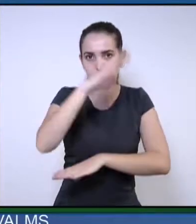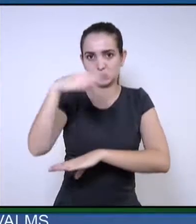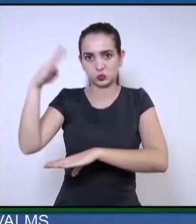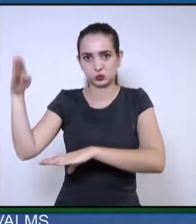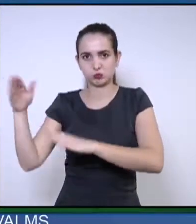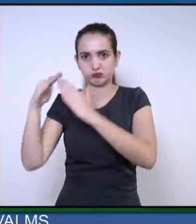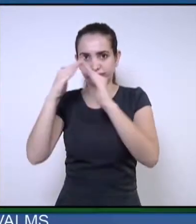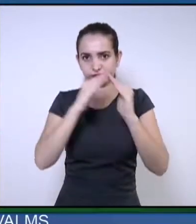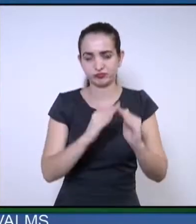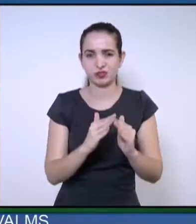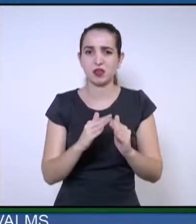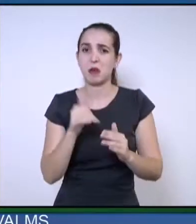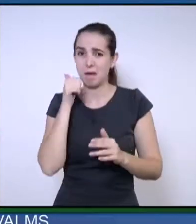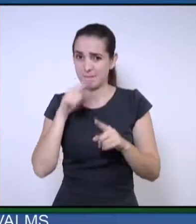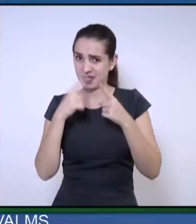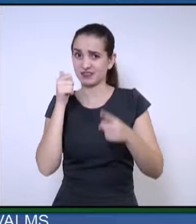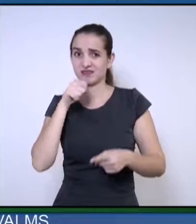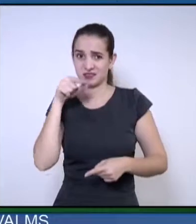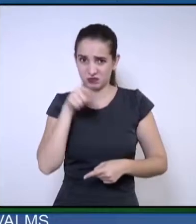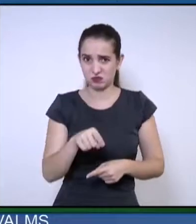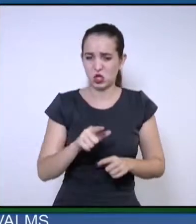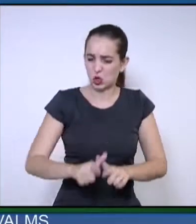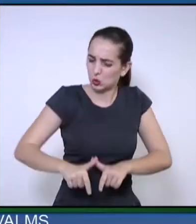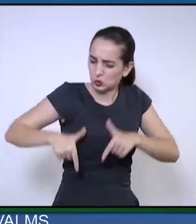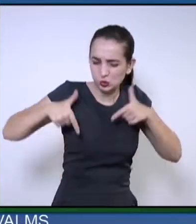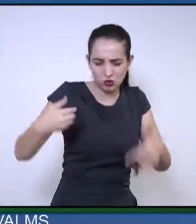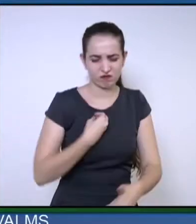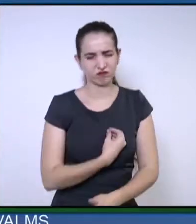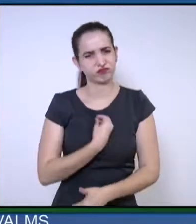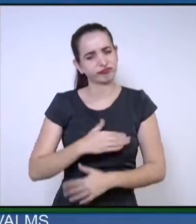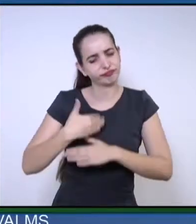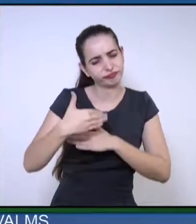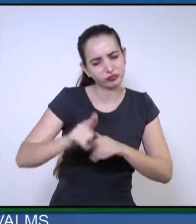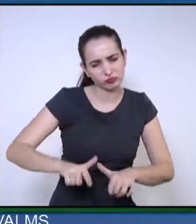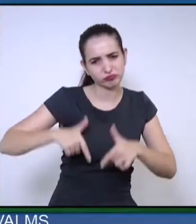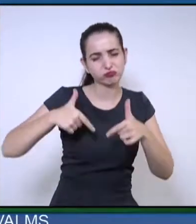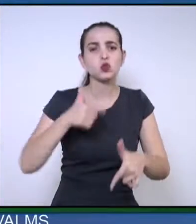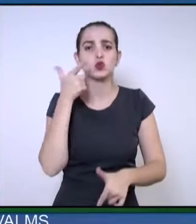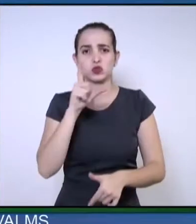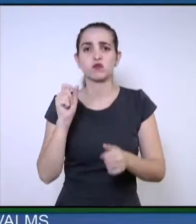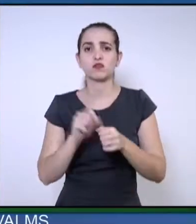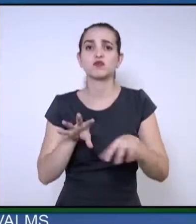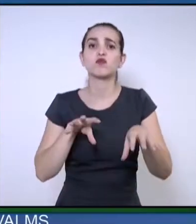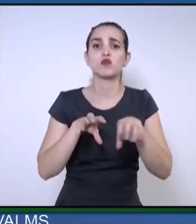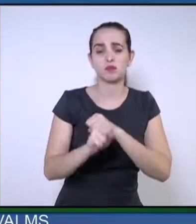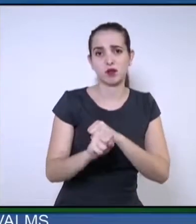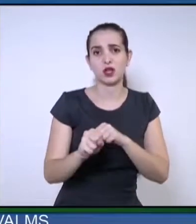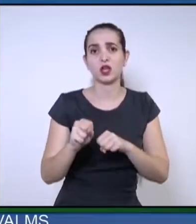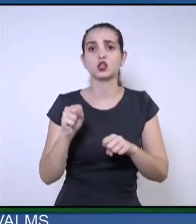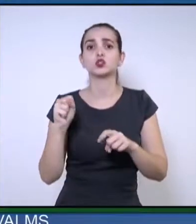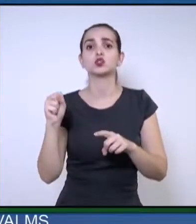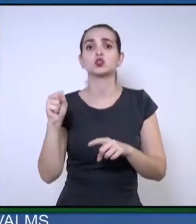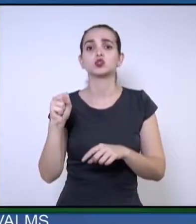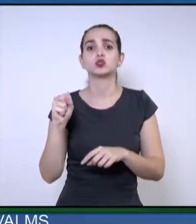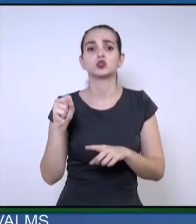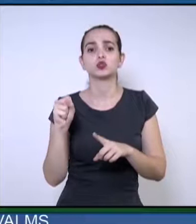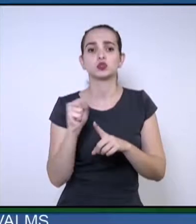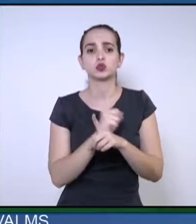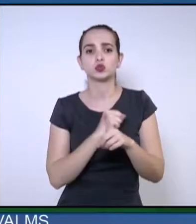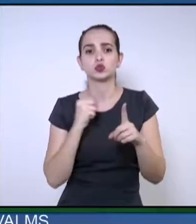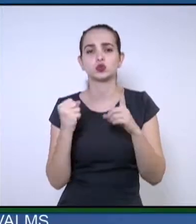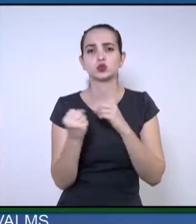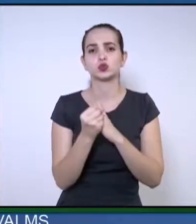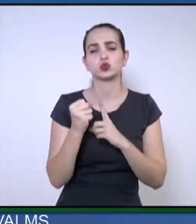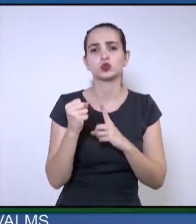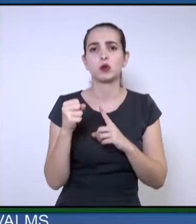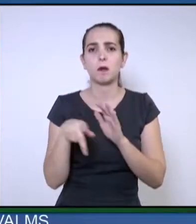vida inteira. Ela conseguiu fazer um curso de Sociologia na PUC, graduada em Sociologia